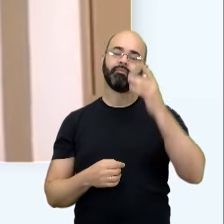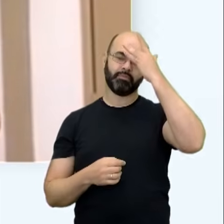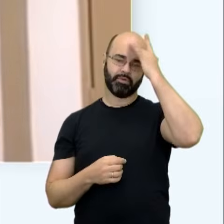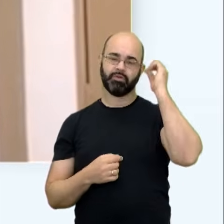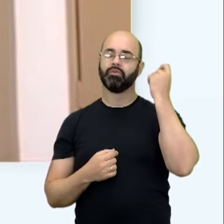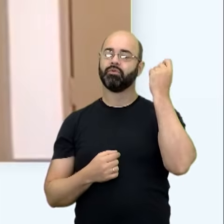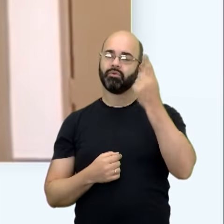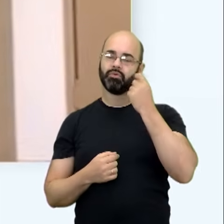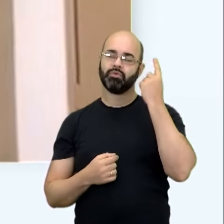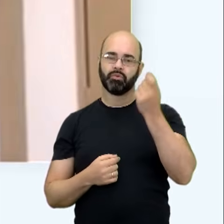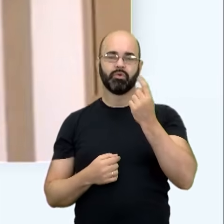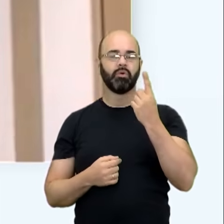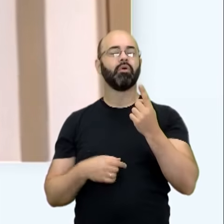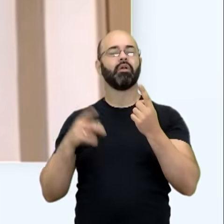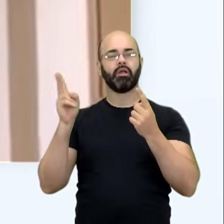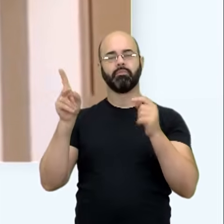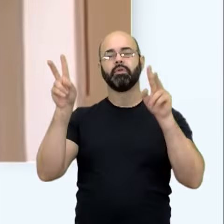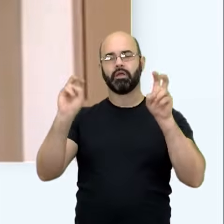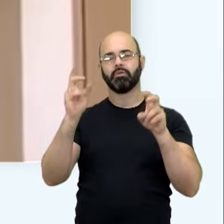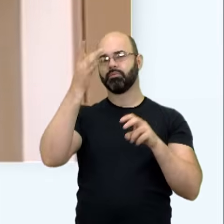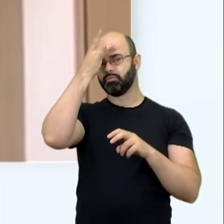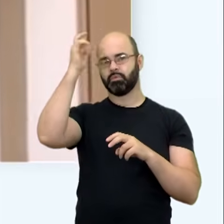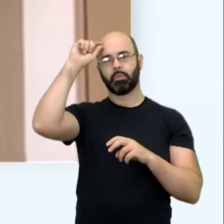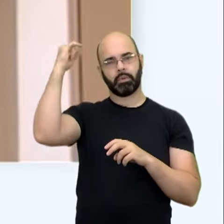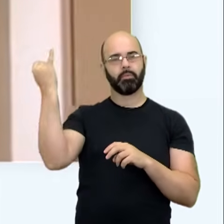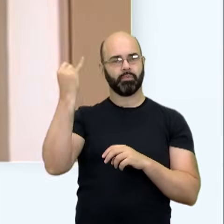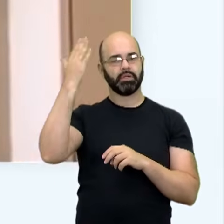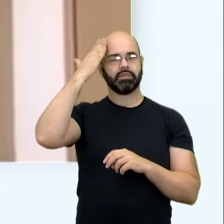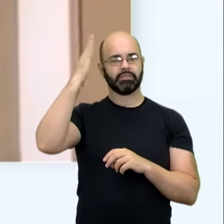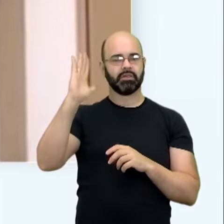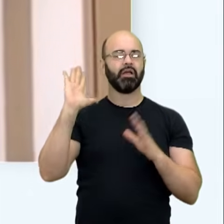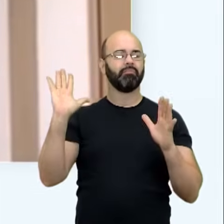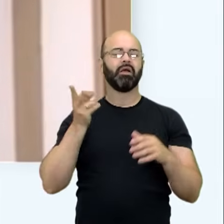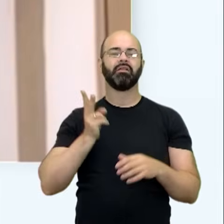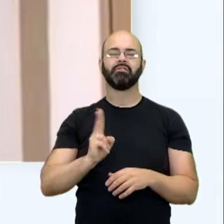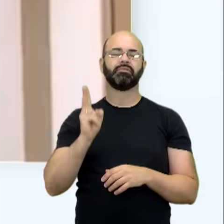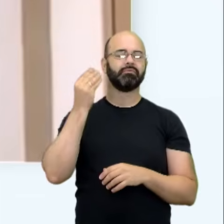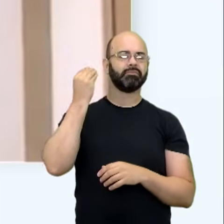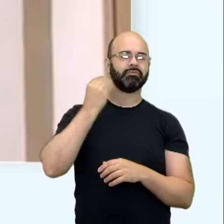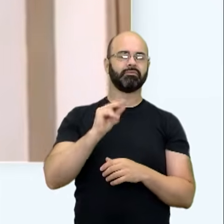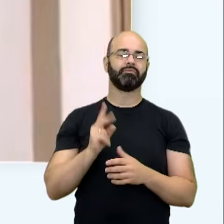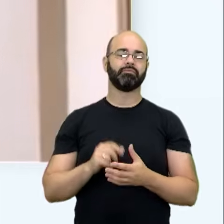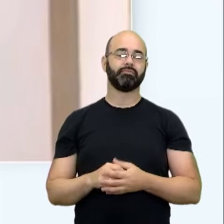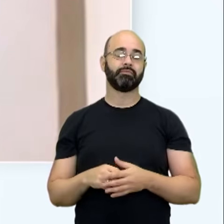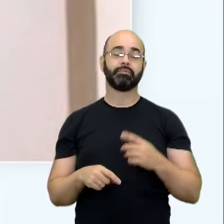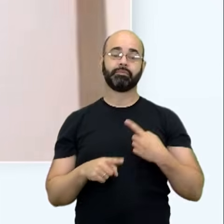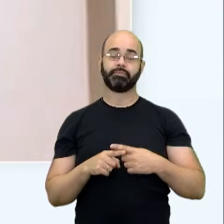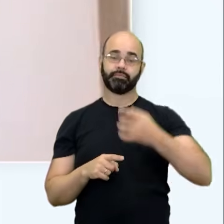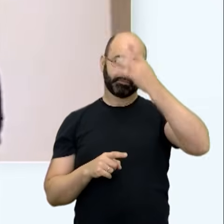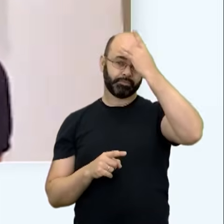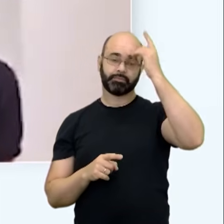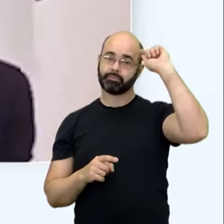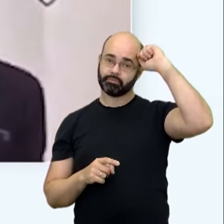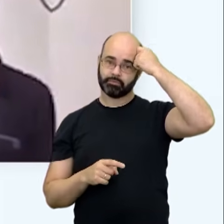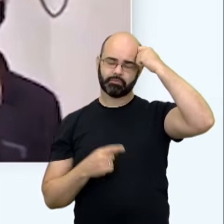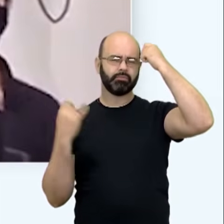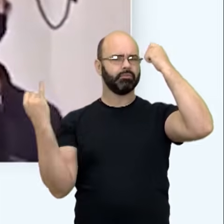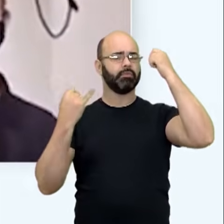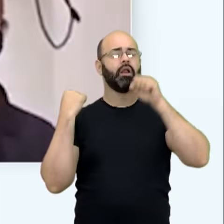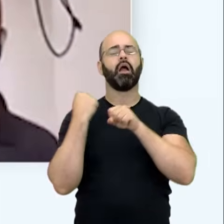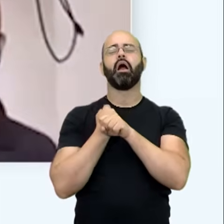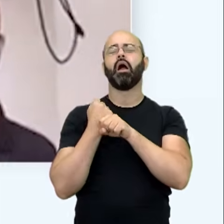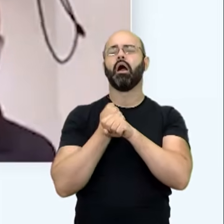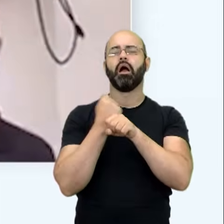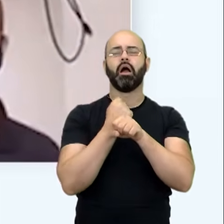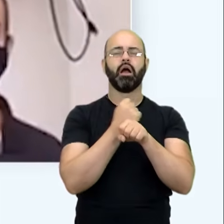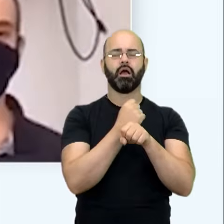cabelo nos olhos, gente preconceituosa, ainda persistem em errar. Consciência negra é um movimento muito importante. Há anos estamos